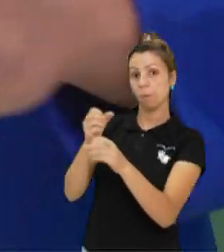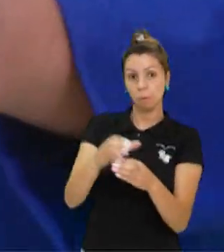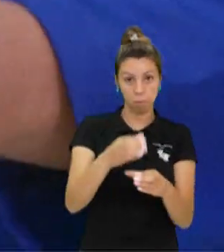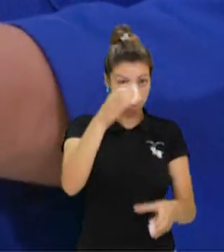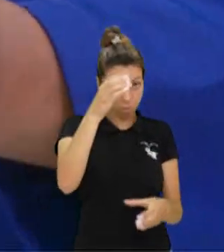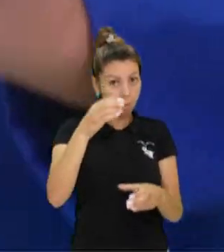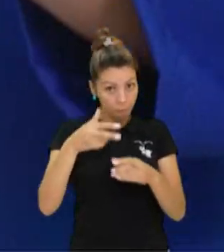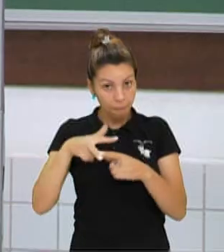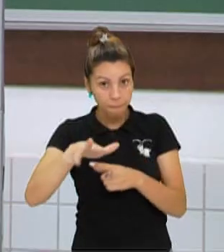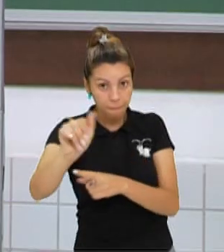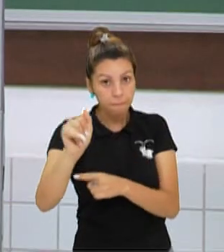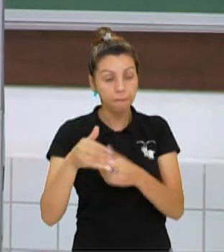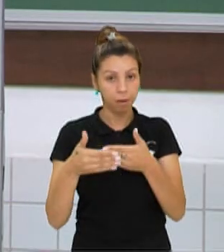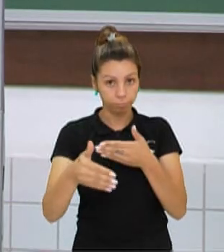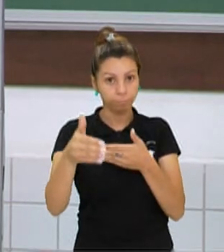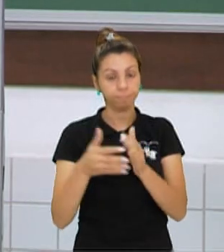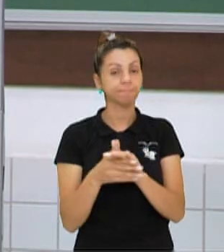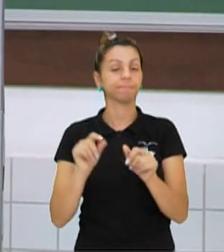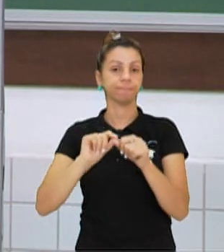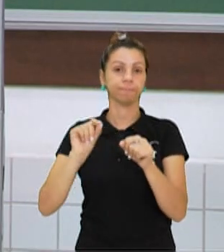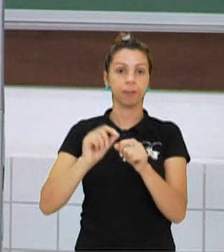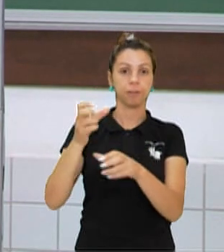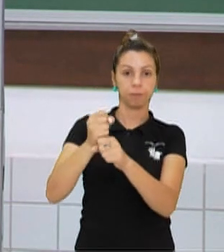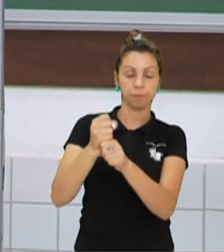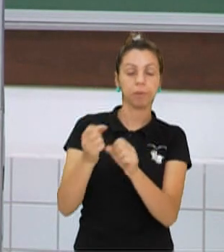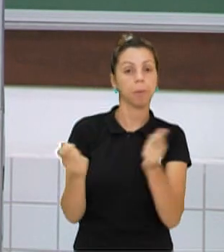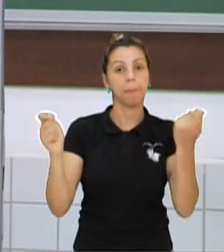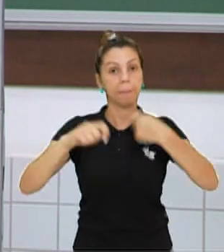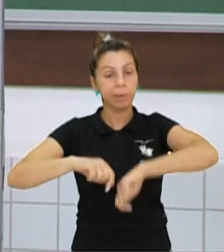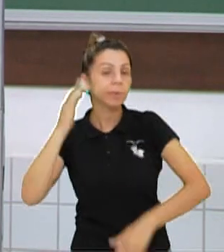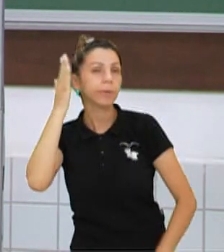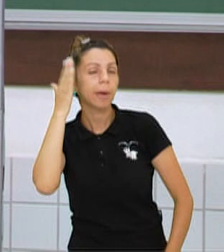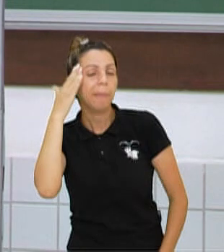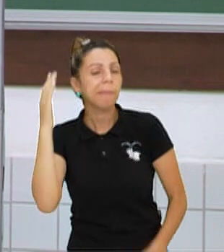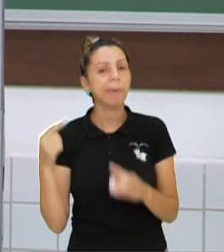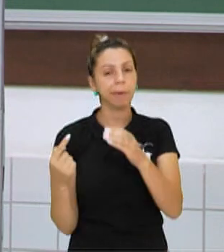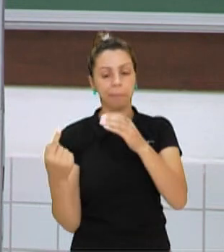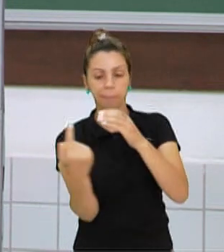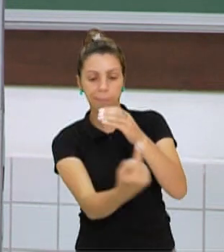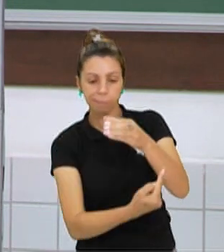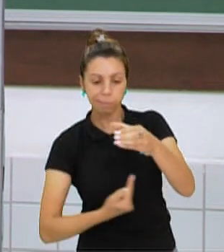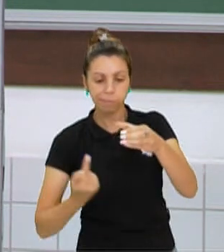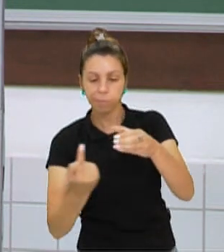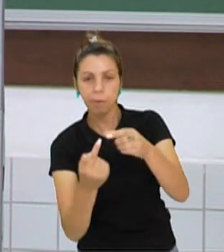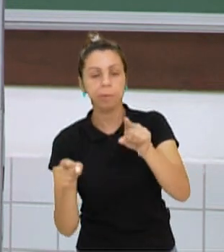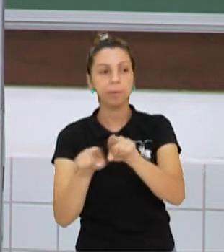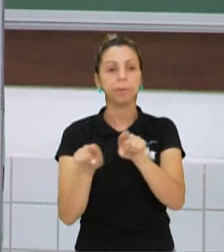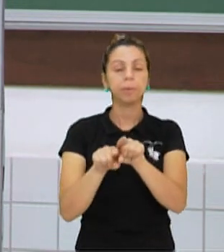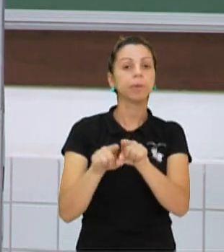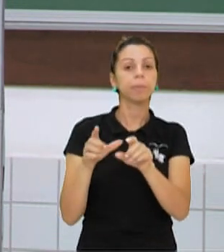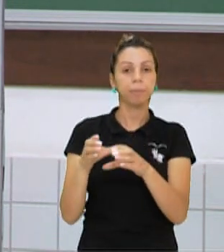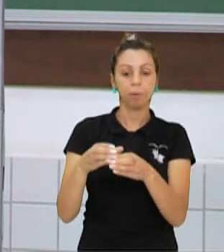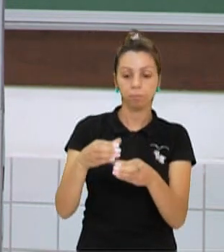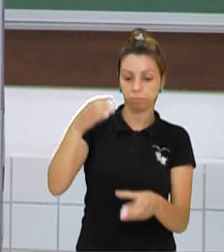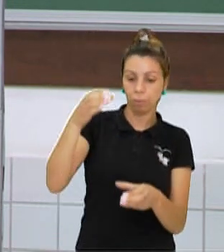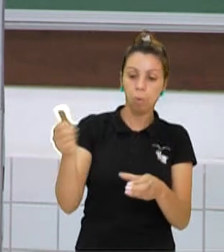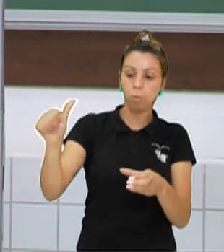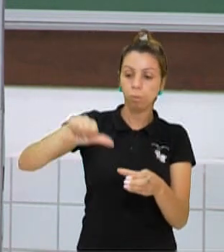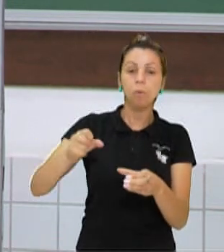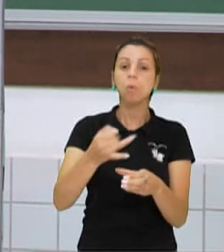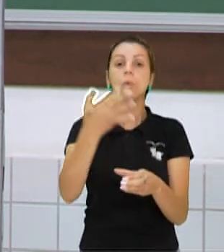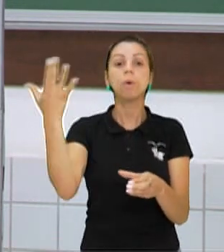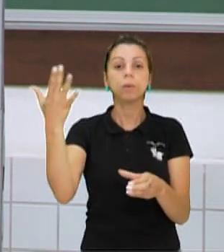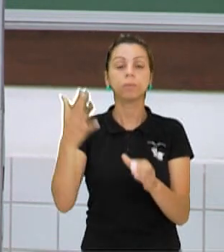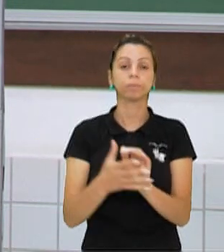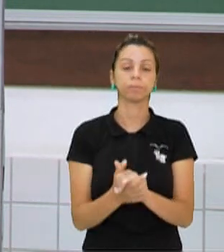vai fazer, eu preciso saber algo sobre círculos, E a gente vai também falar um pouquinho do volume do próprio cilindro,